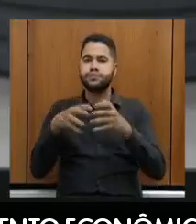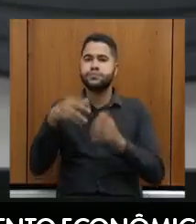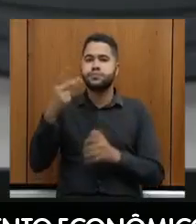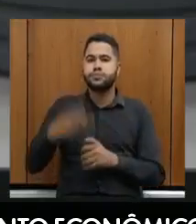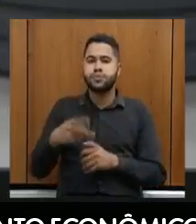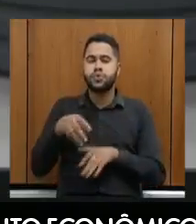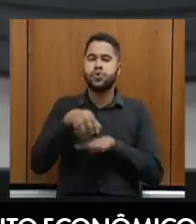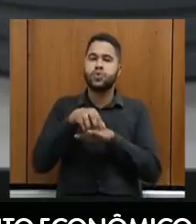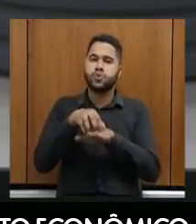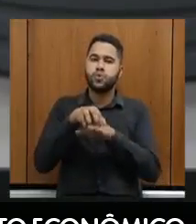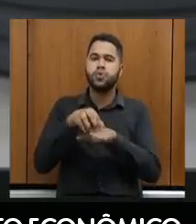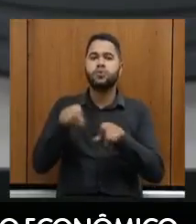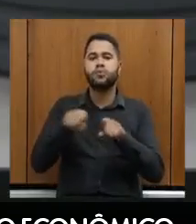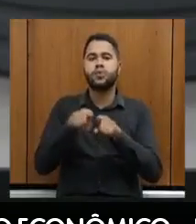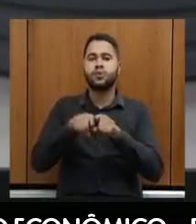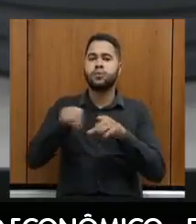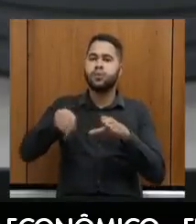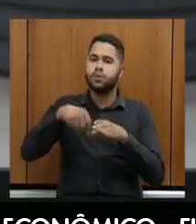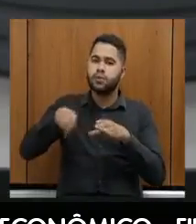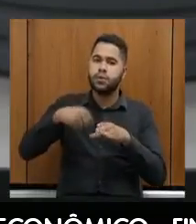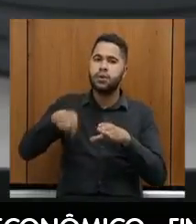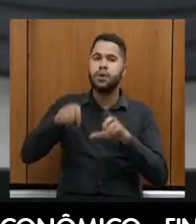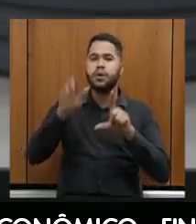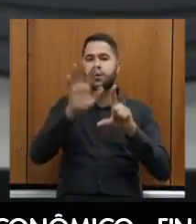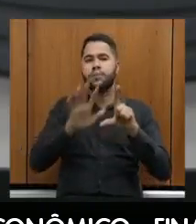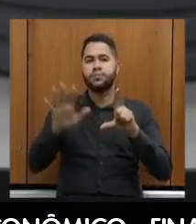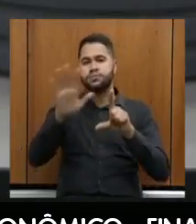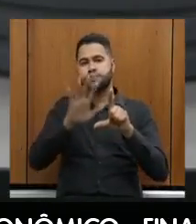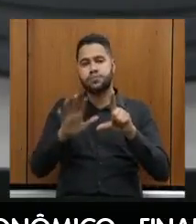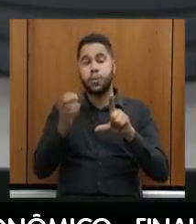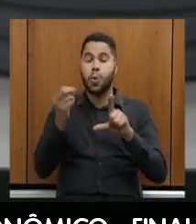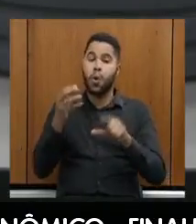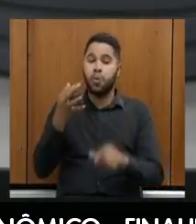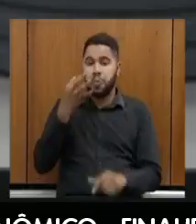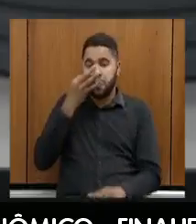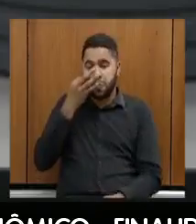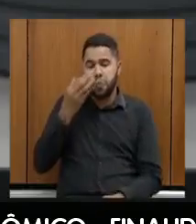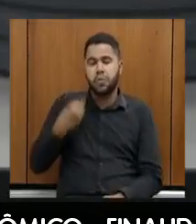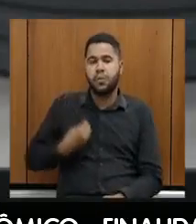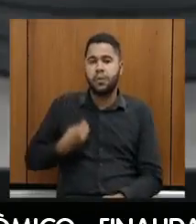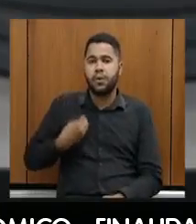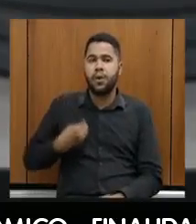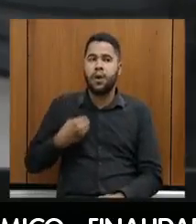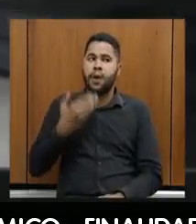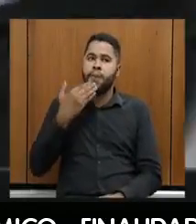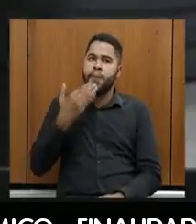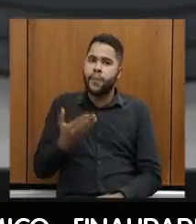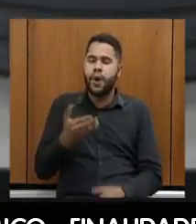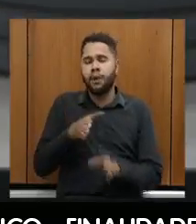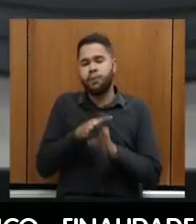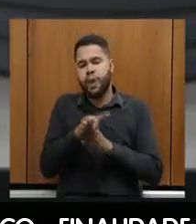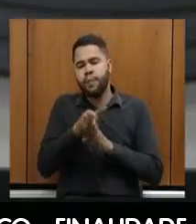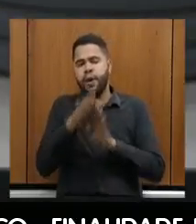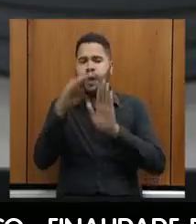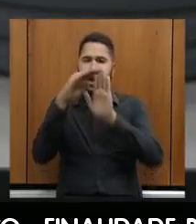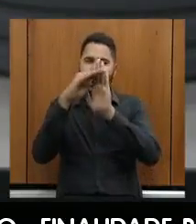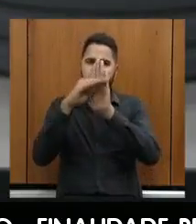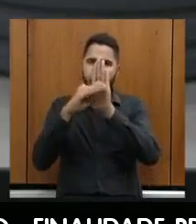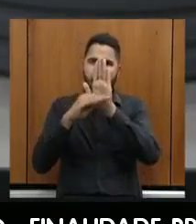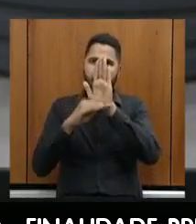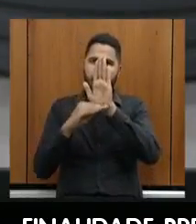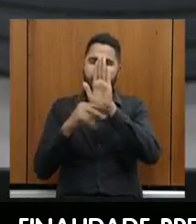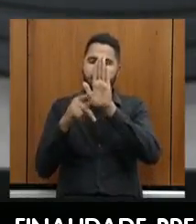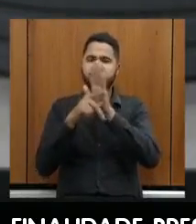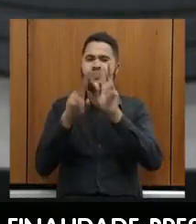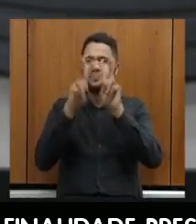de Turismo e Gastronomia, através da plataforma Silégios ou pessoalmente, requerimentos contendo recomendações referentes ao tema